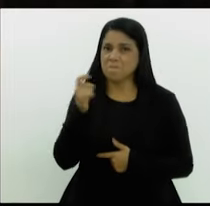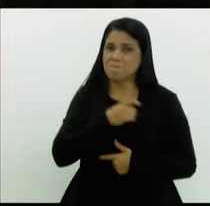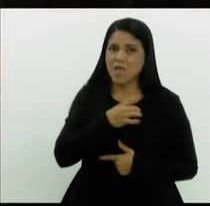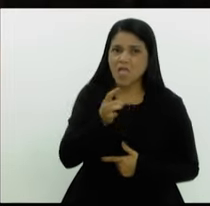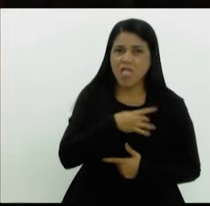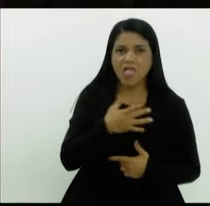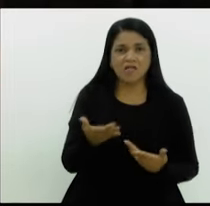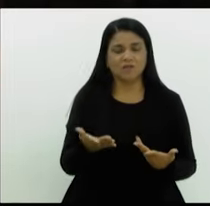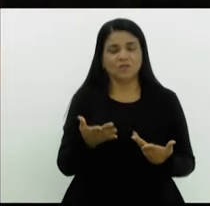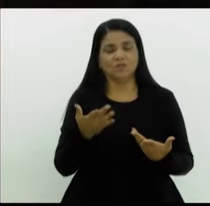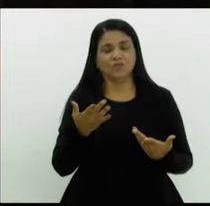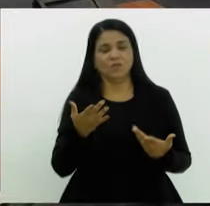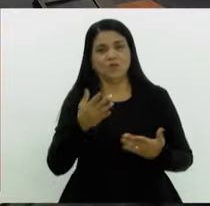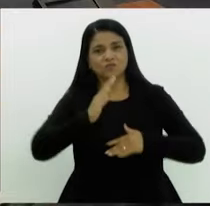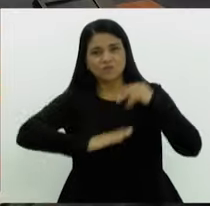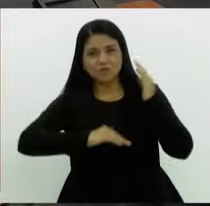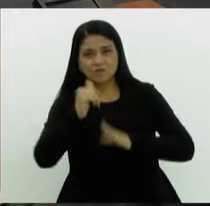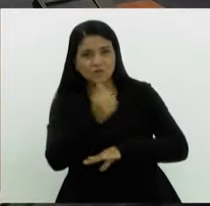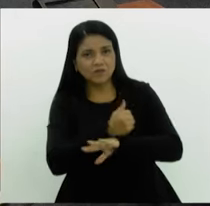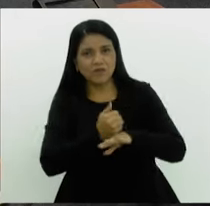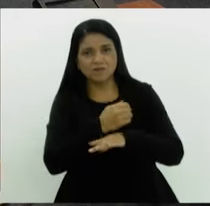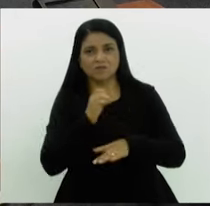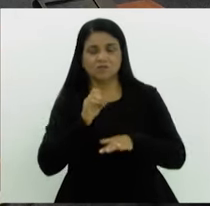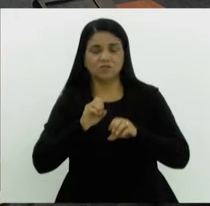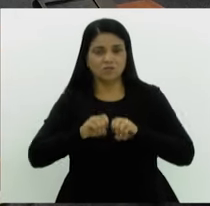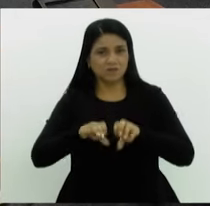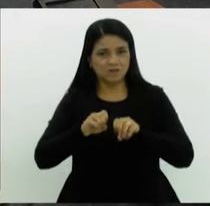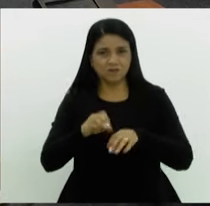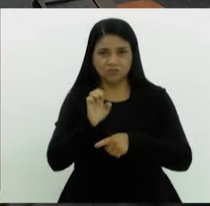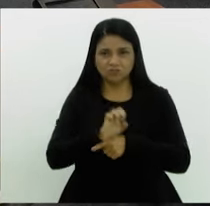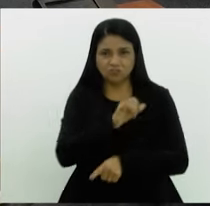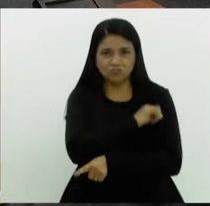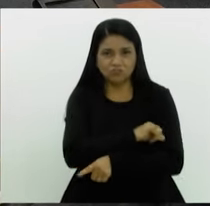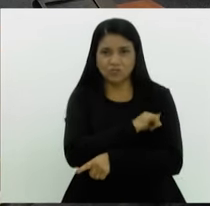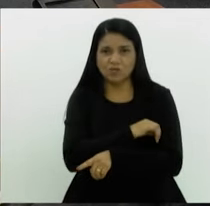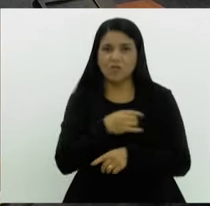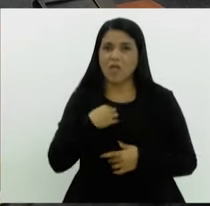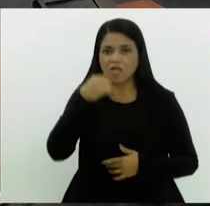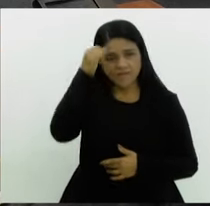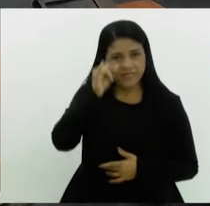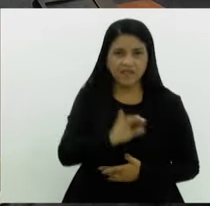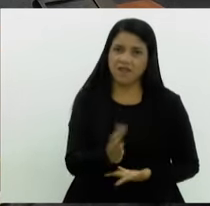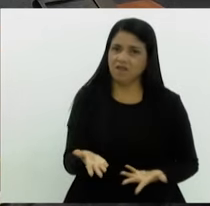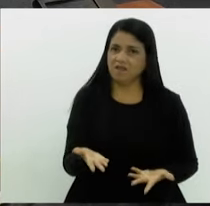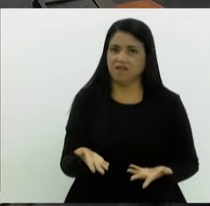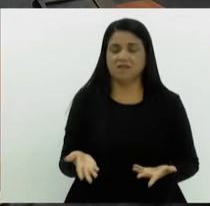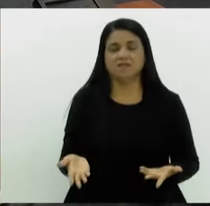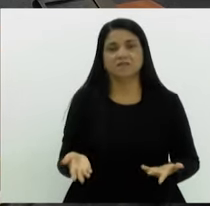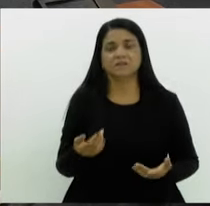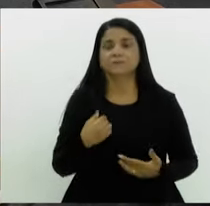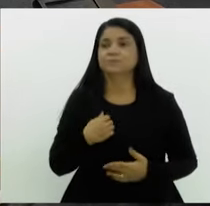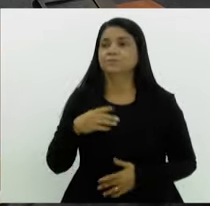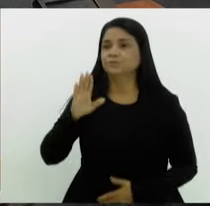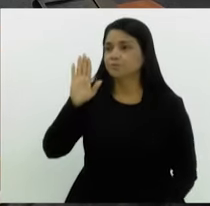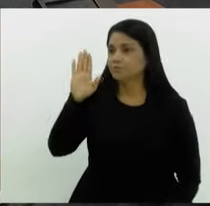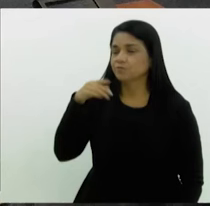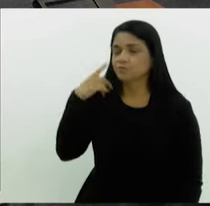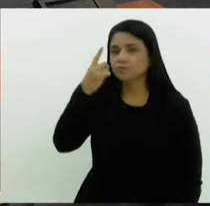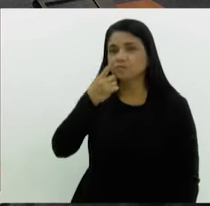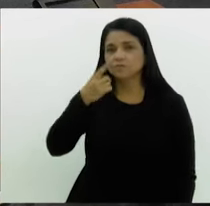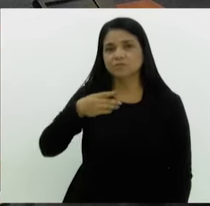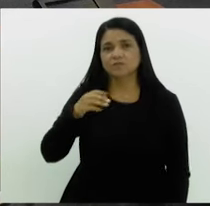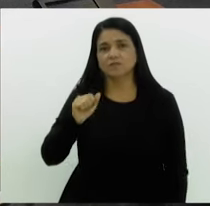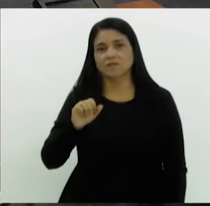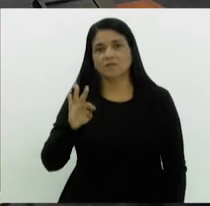Rio de Janeiro. Senhor presidente, eu queria fazer só um... Obrigado, Flávio. Deputado Átila. Próximo